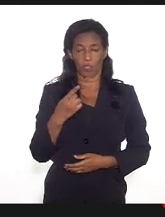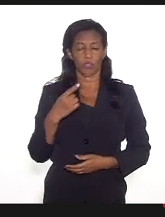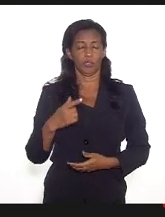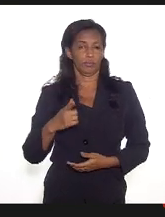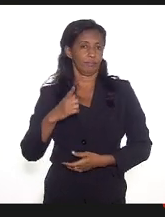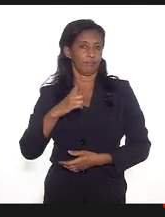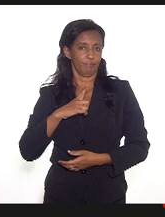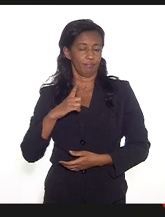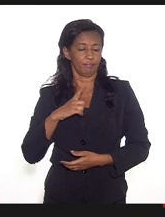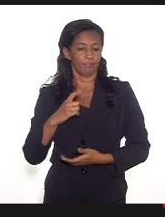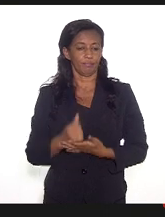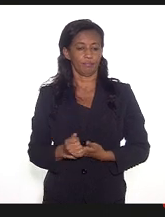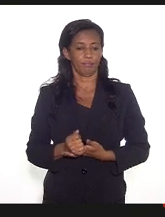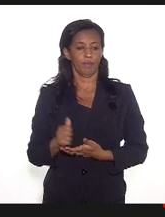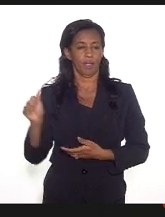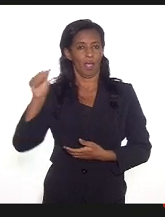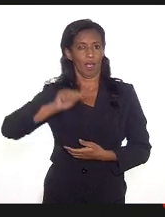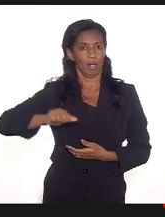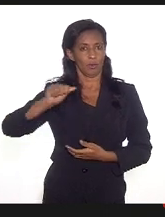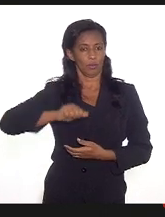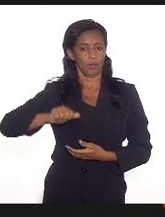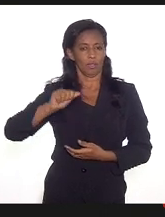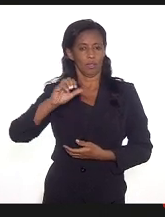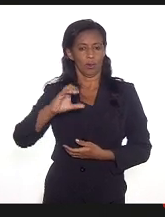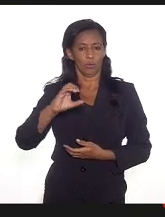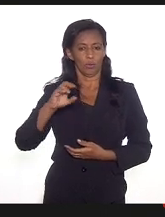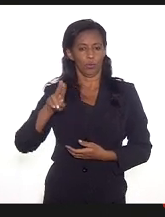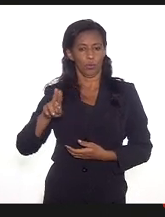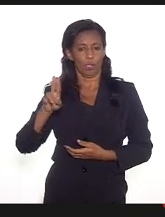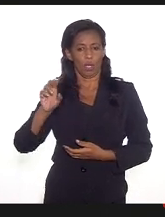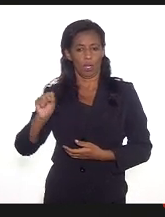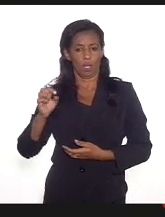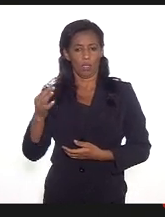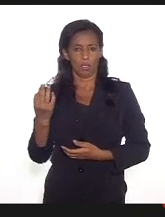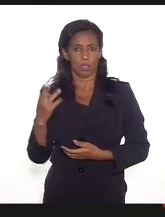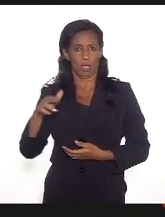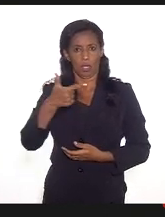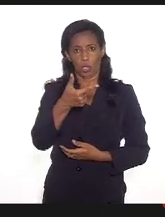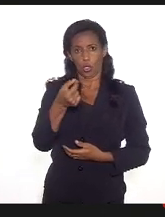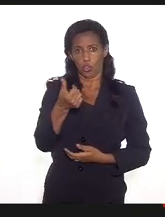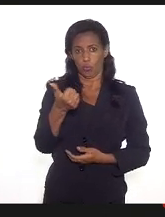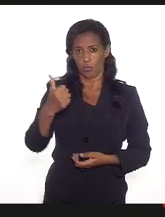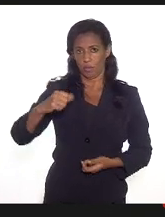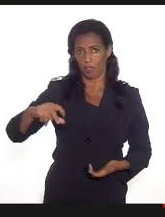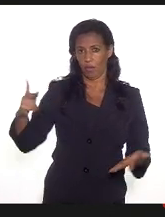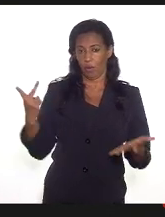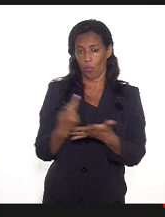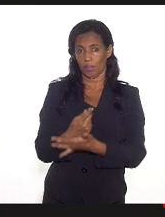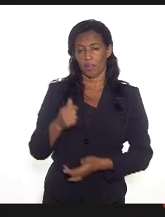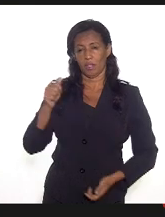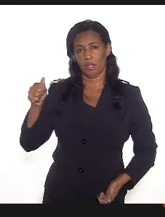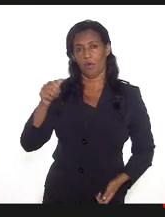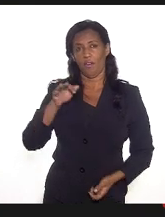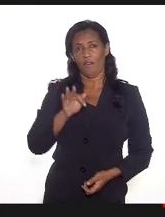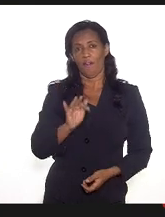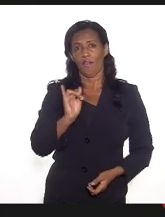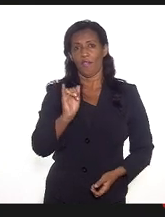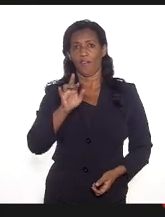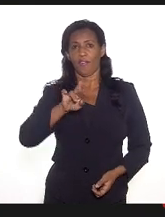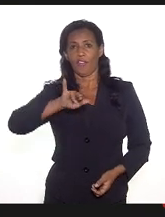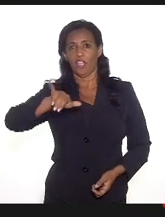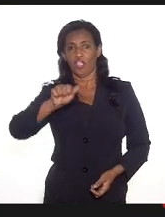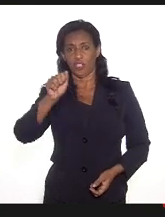nós ativamos a Associação do Cluster em 2019, foi um evento ocorrido na Fijan, na Casa Fijan,